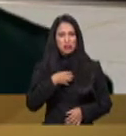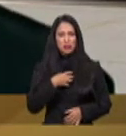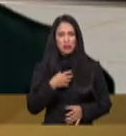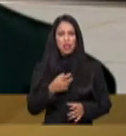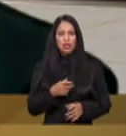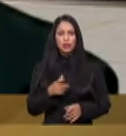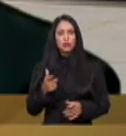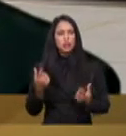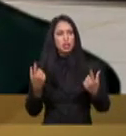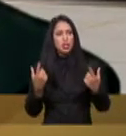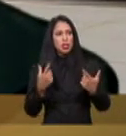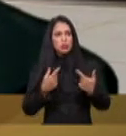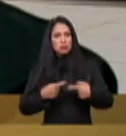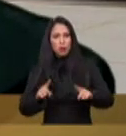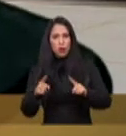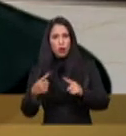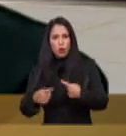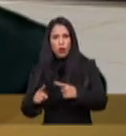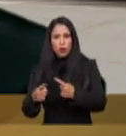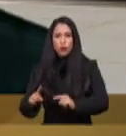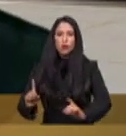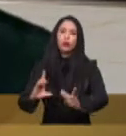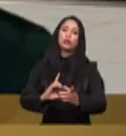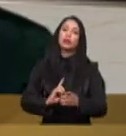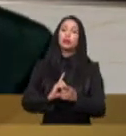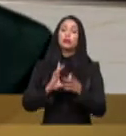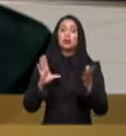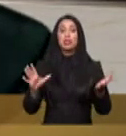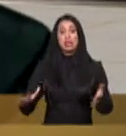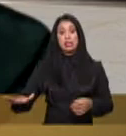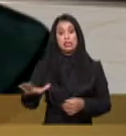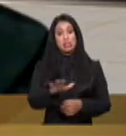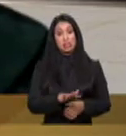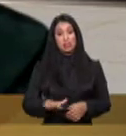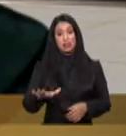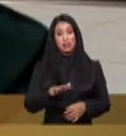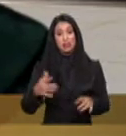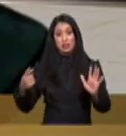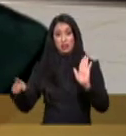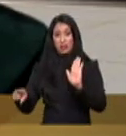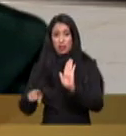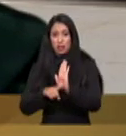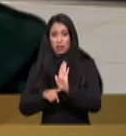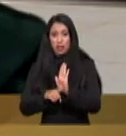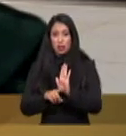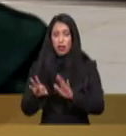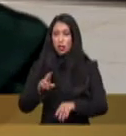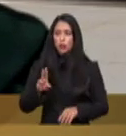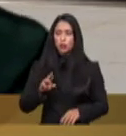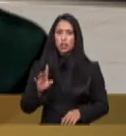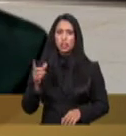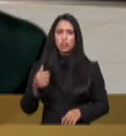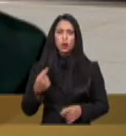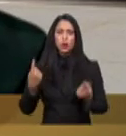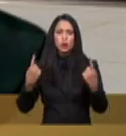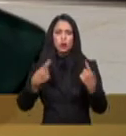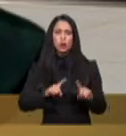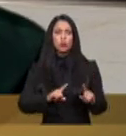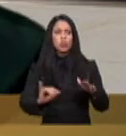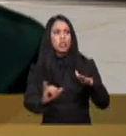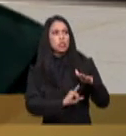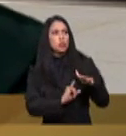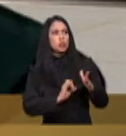orquestrações antidemocráticas. Essa generalização negativa se volta não somente contra as